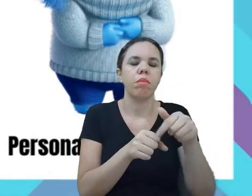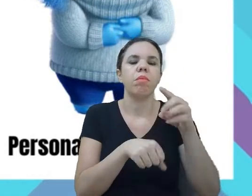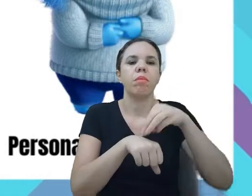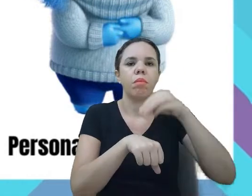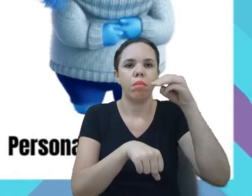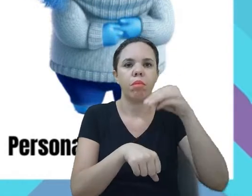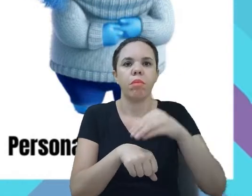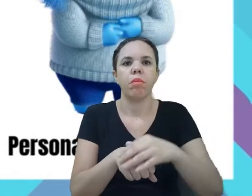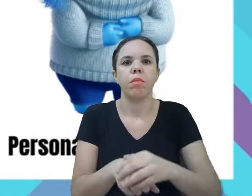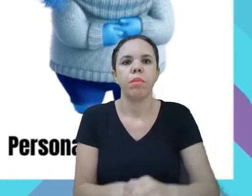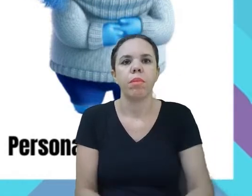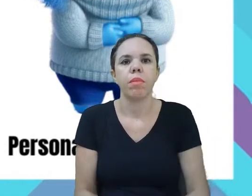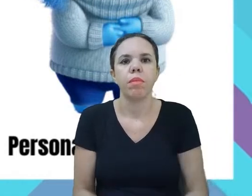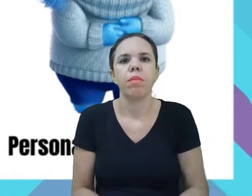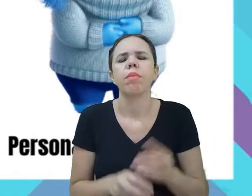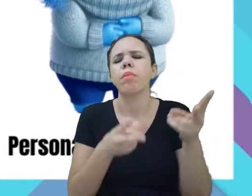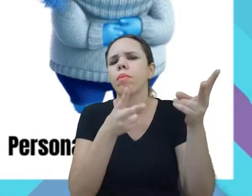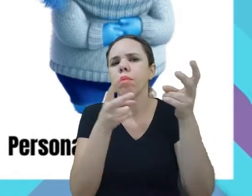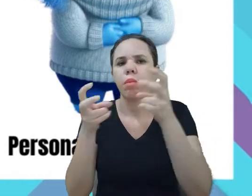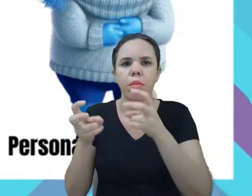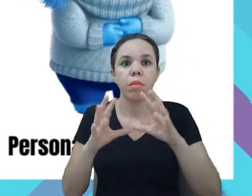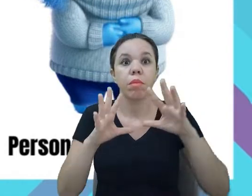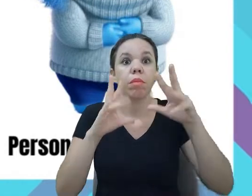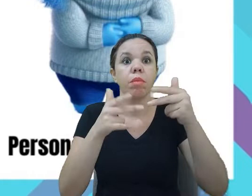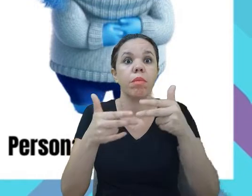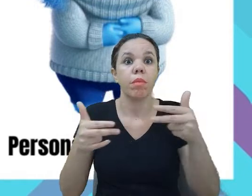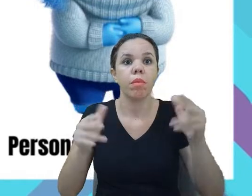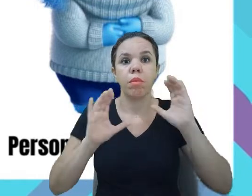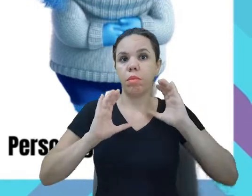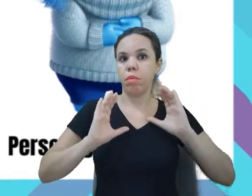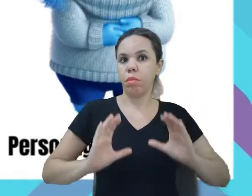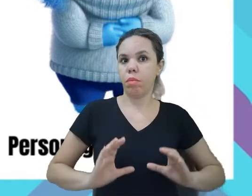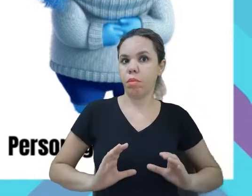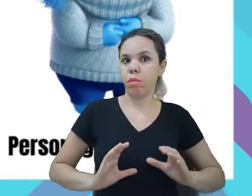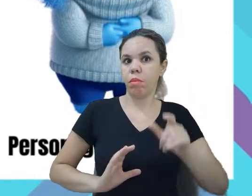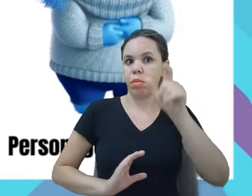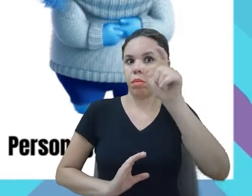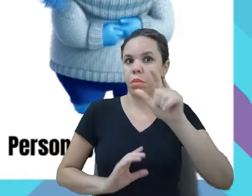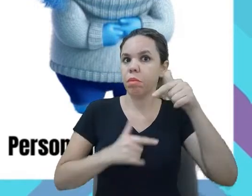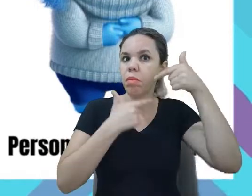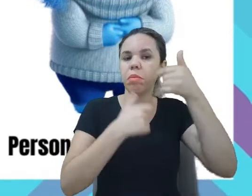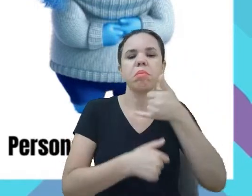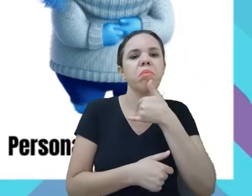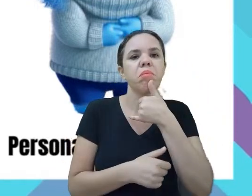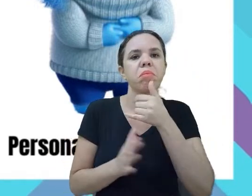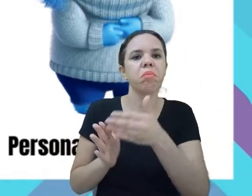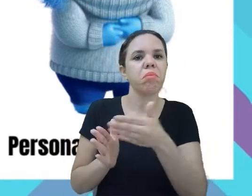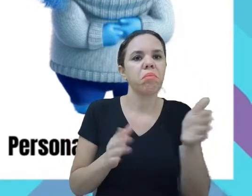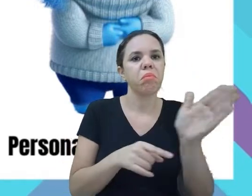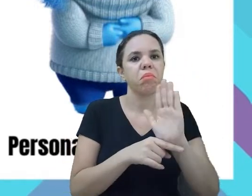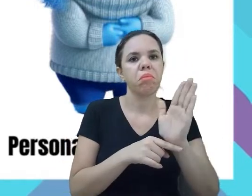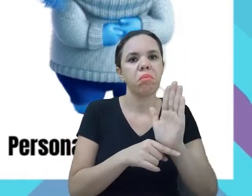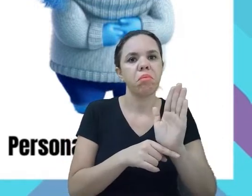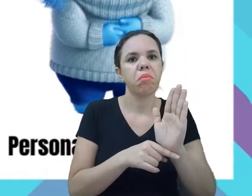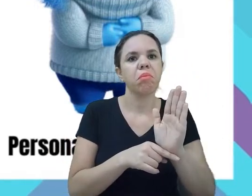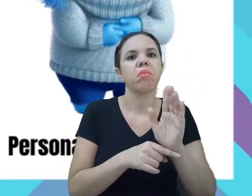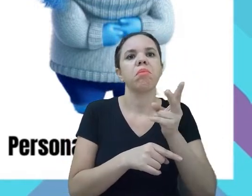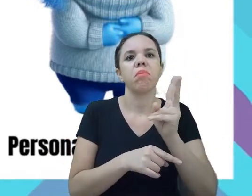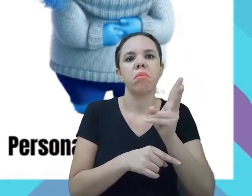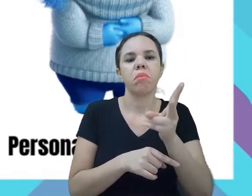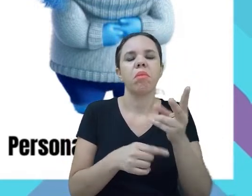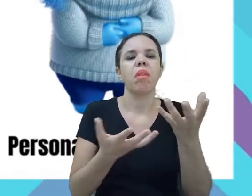em sua dissertação de mestrado. O que é perceptível em toda a dinâmica de comportamento da personagem Tristeza durante o